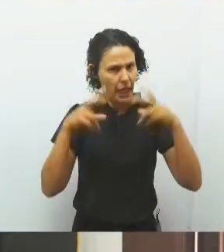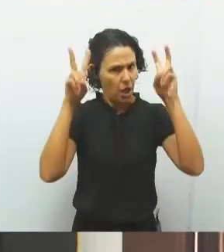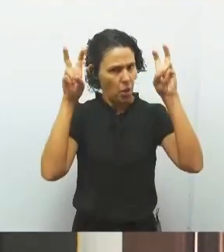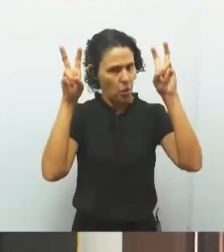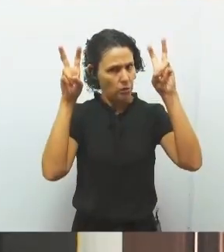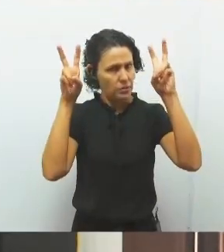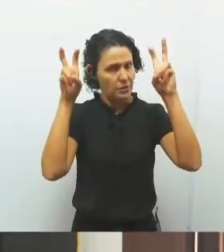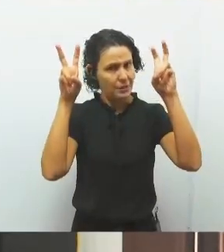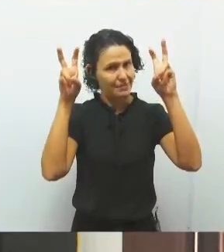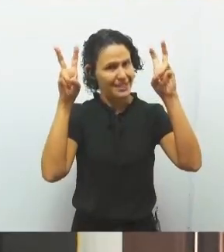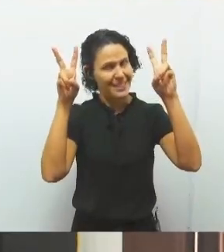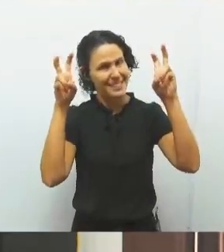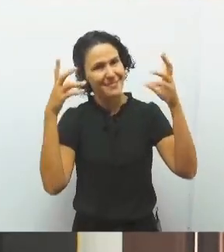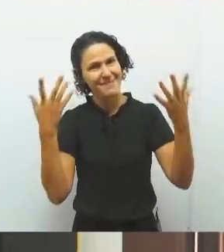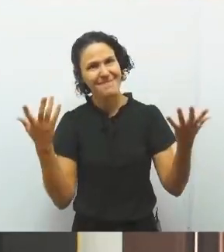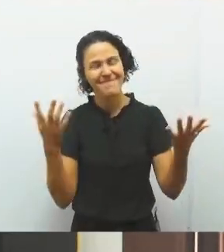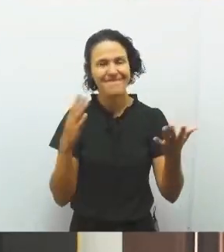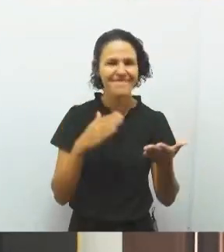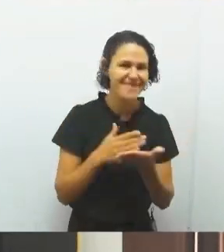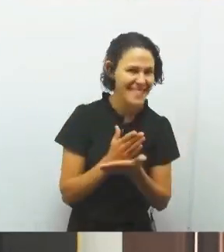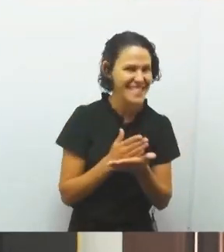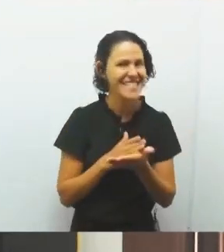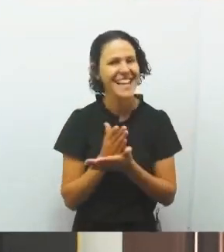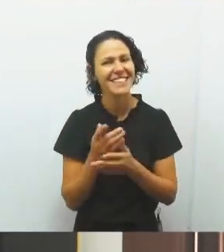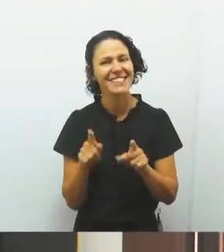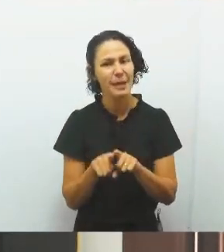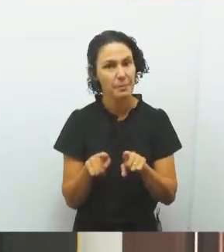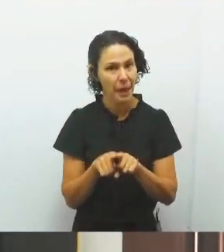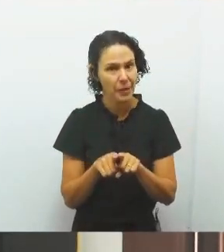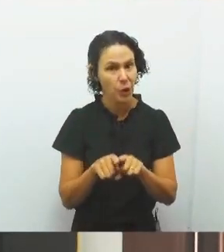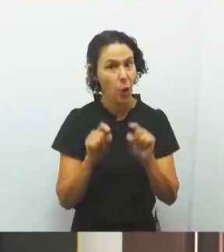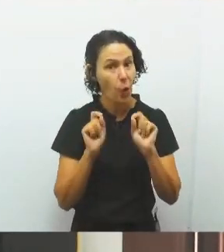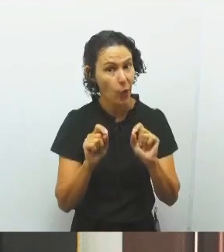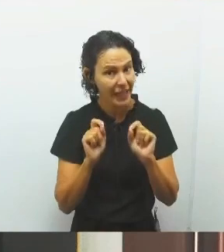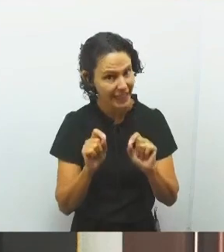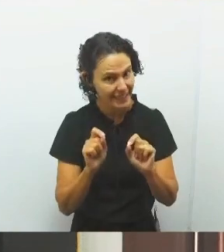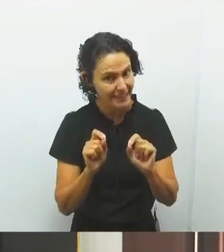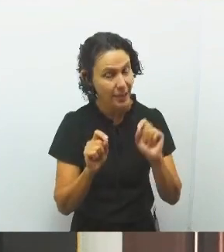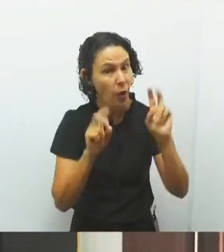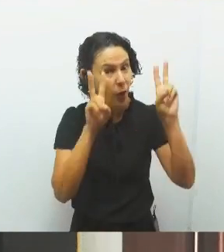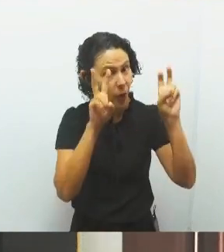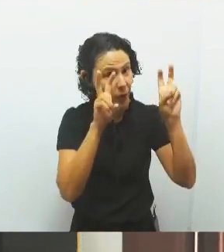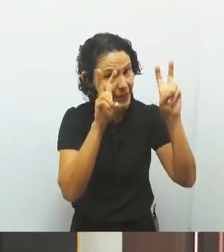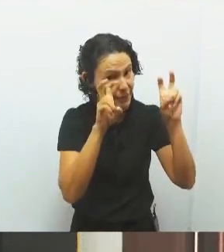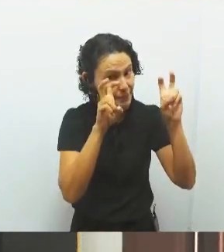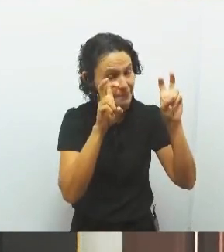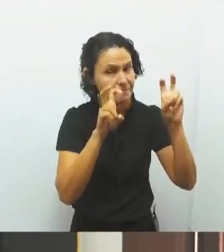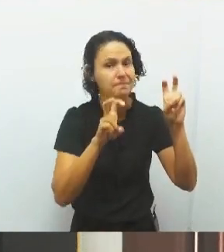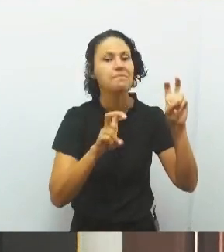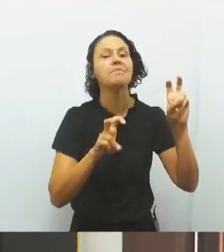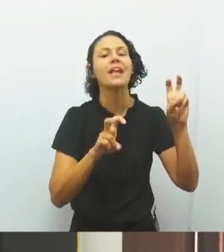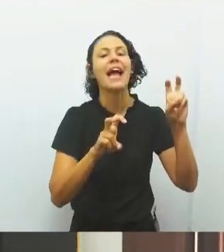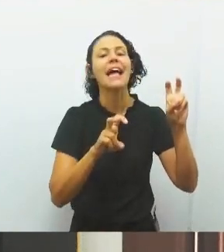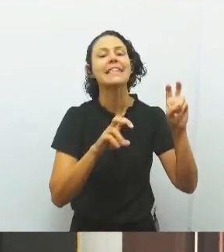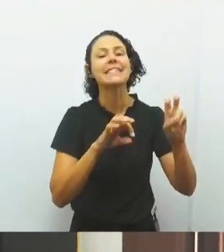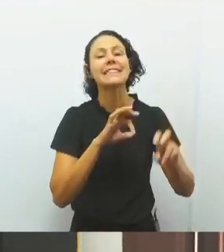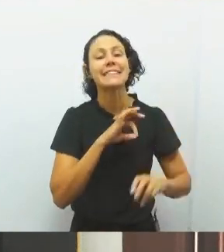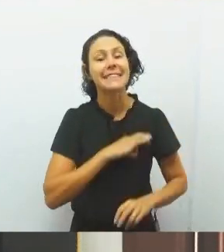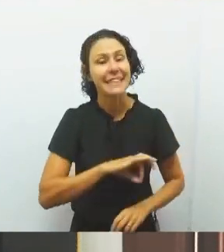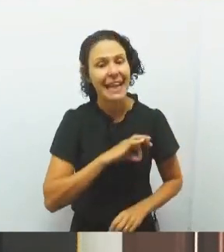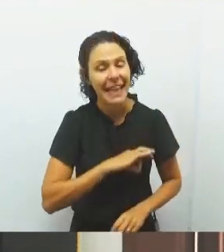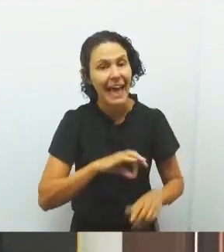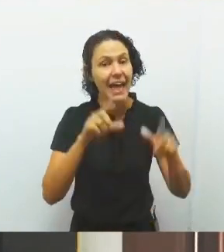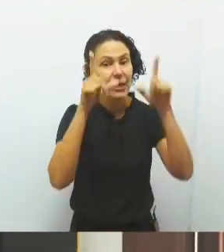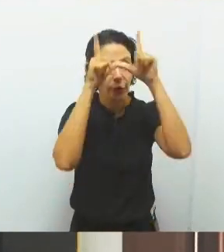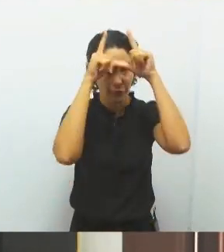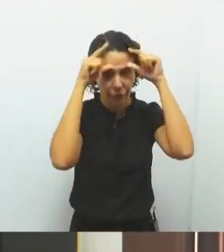o presidente da casa Rubinho Metalúrgico cobrou o cumprimento da lei federal que determina o piso salarial da enfermagem